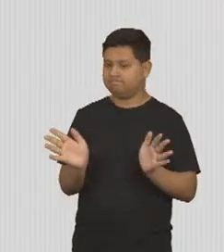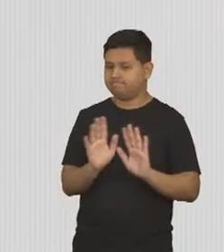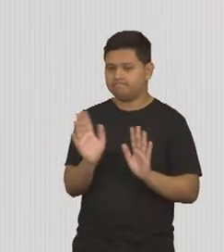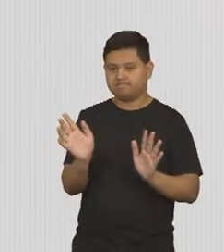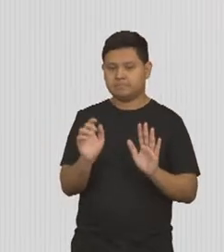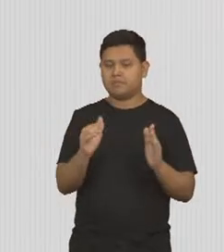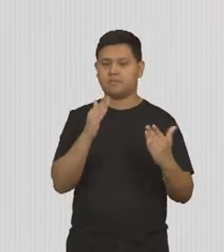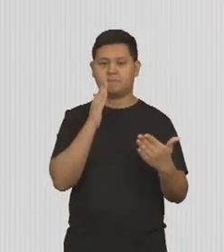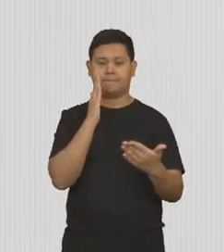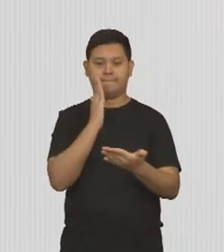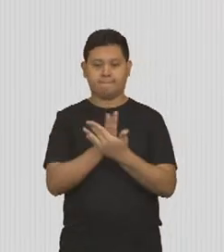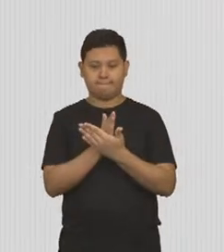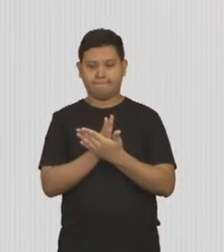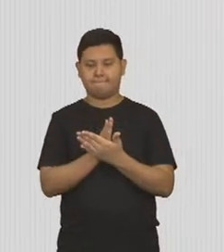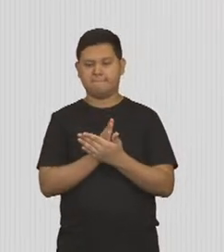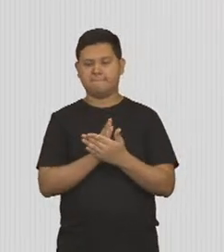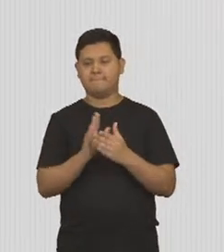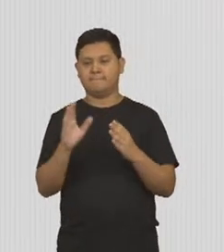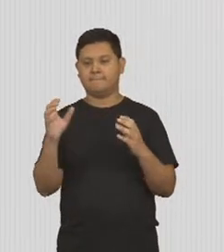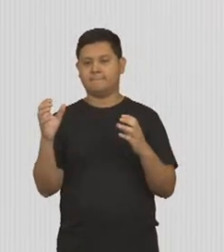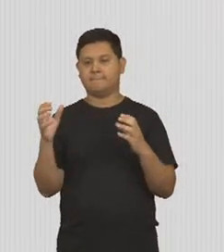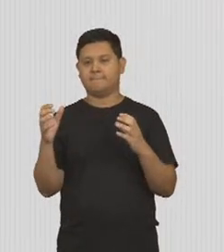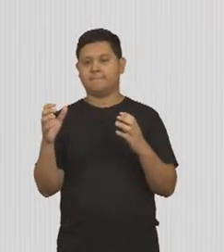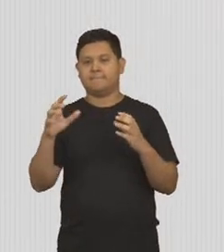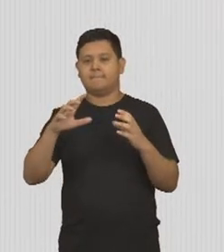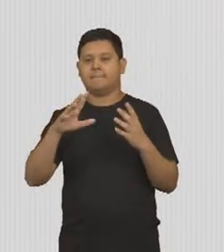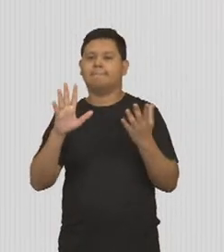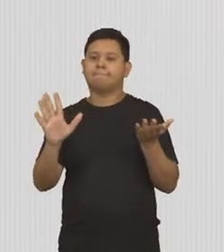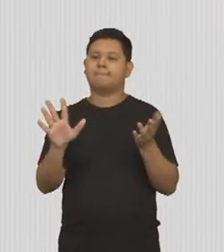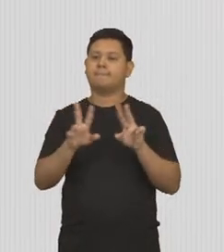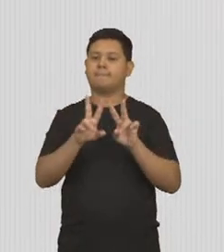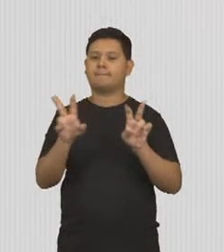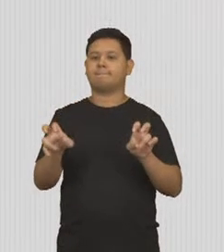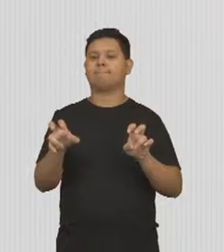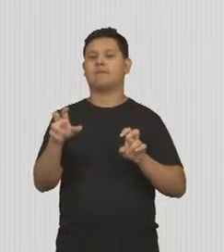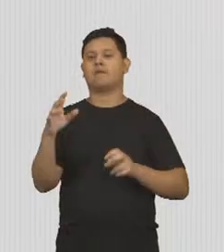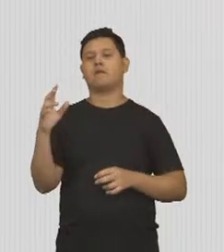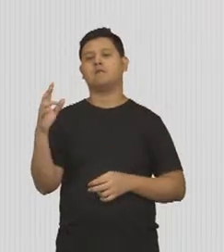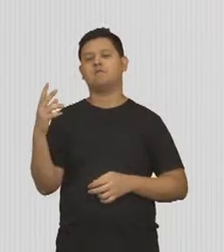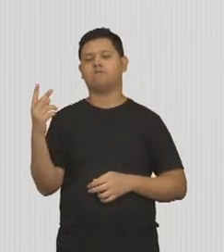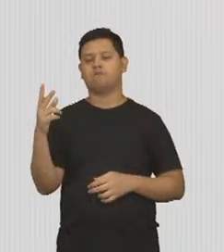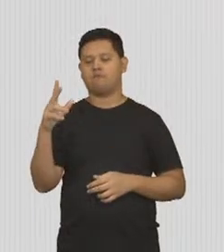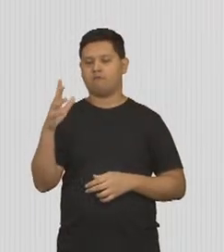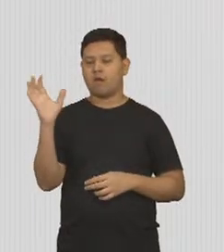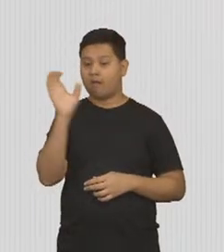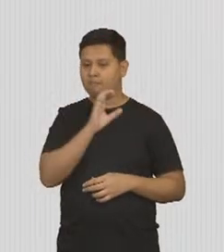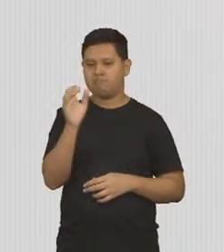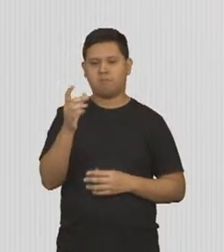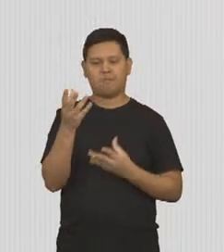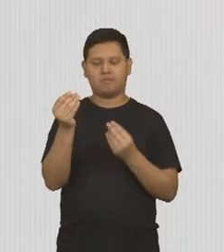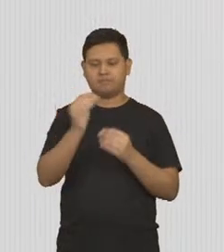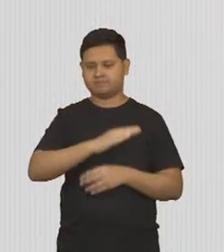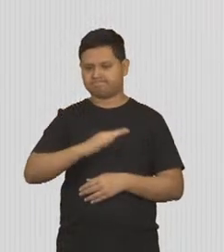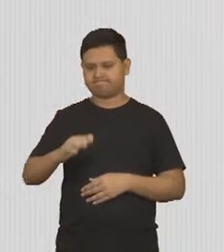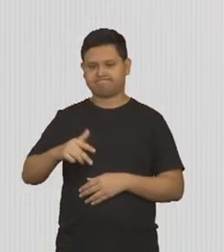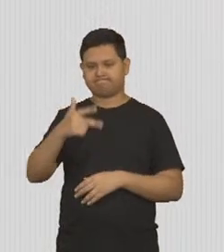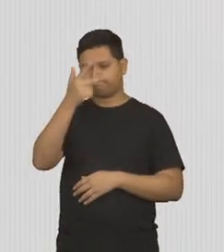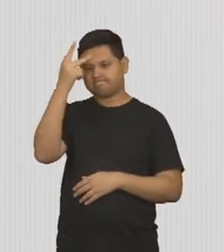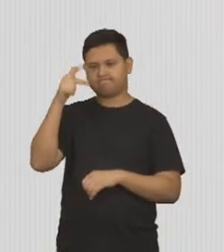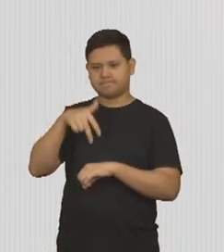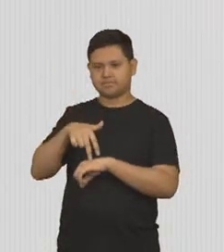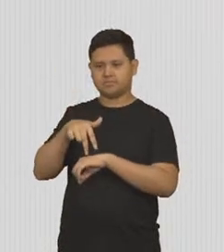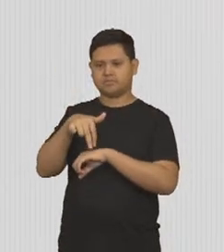não passem condutores acima da velocidade, colocando em risco ali crianças e muitas pessoas que trafegam. É uma das avenidas